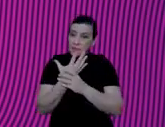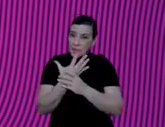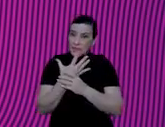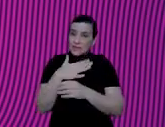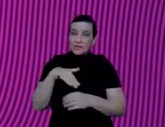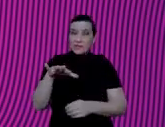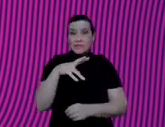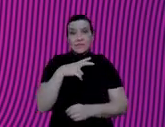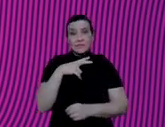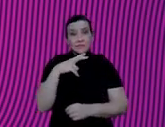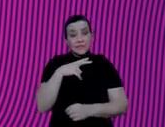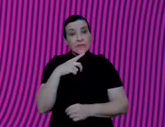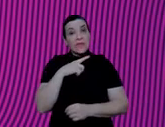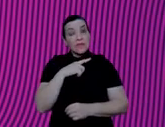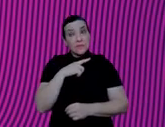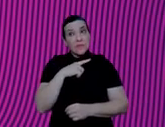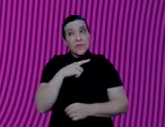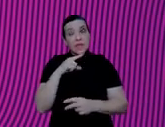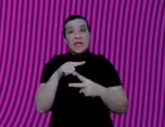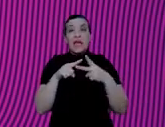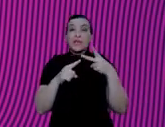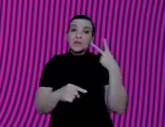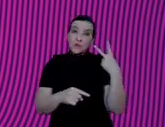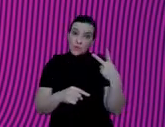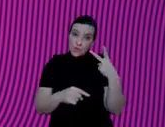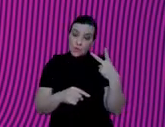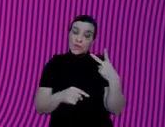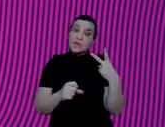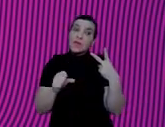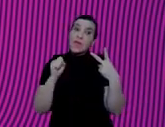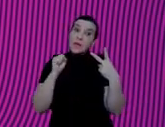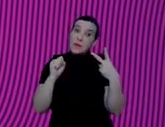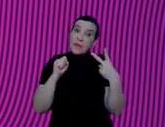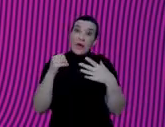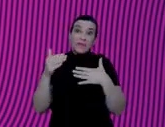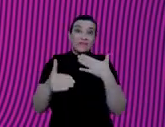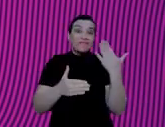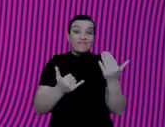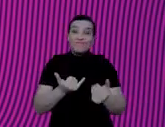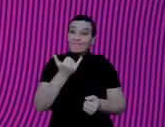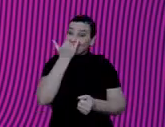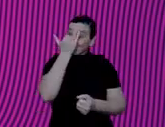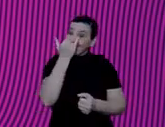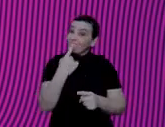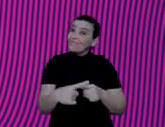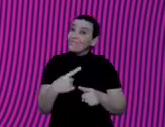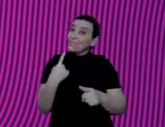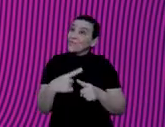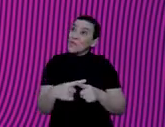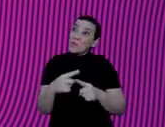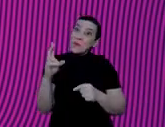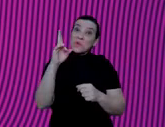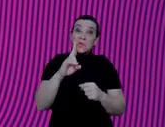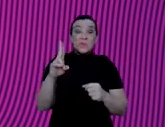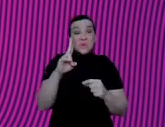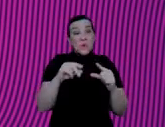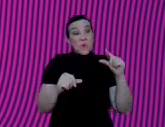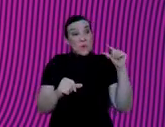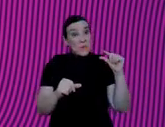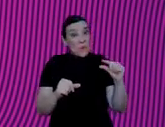duas situações ao mesmo tempo. E isso pode nos enganar, porque a média pode ser de um uso baixo, mas nós já podemos ter